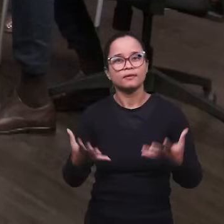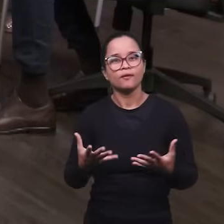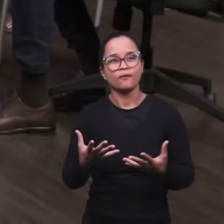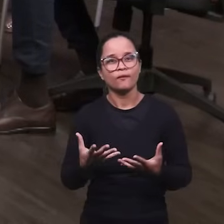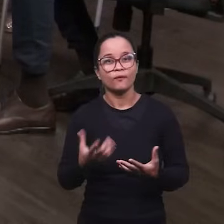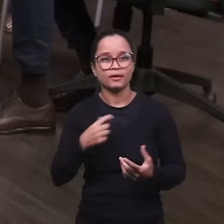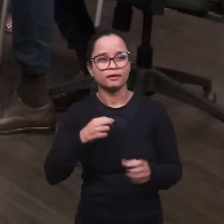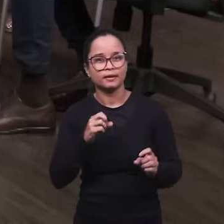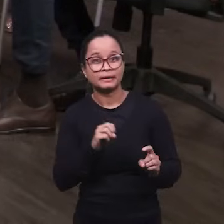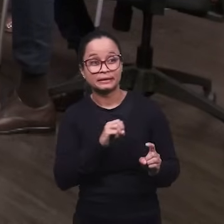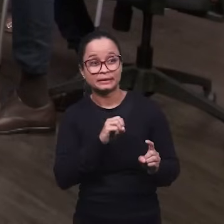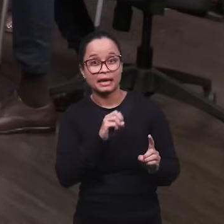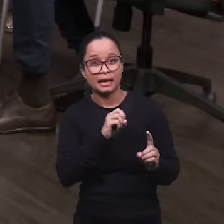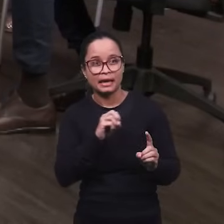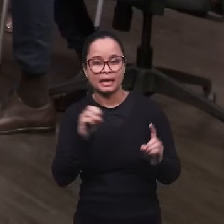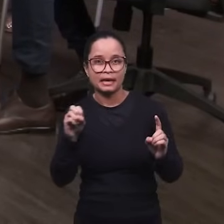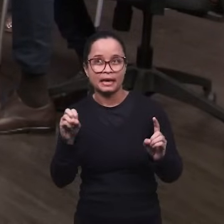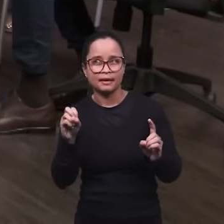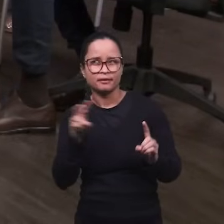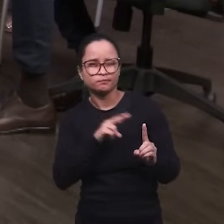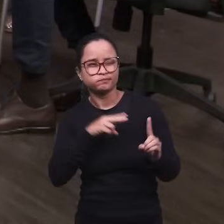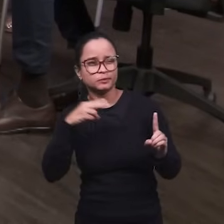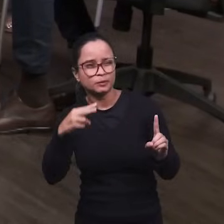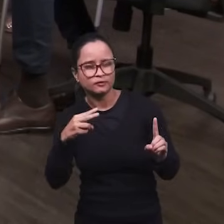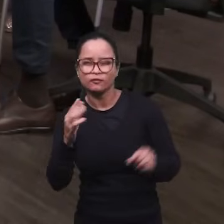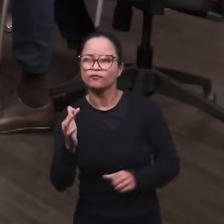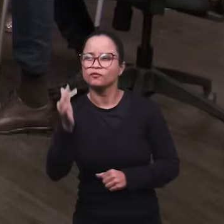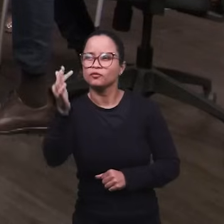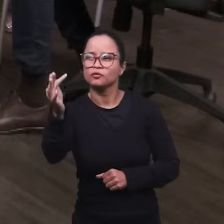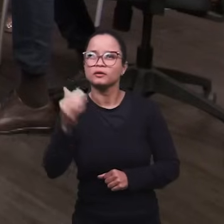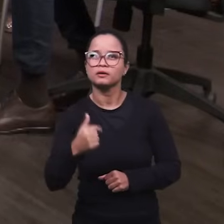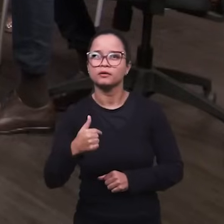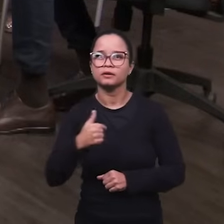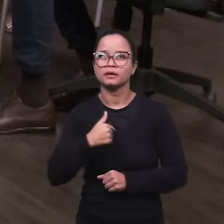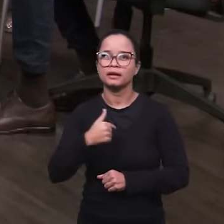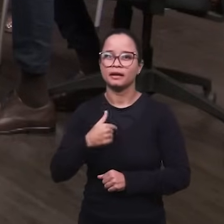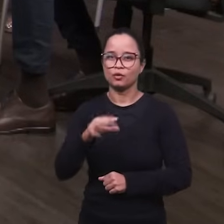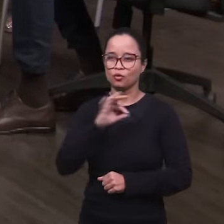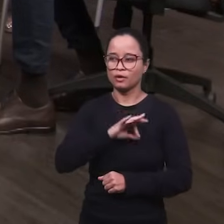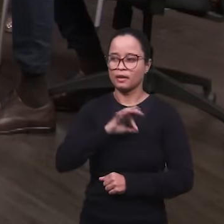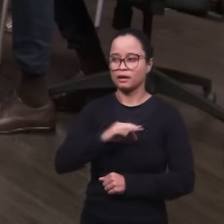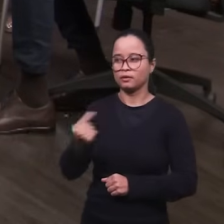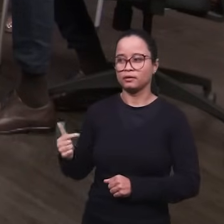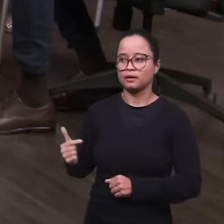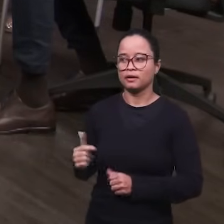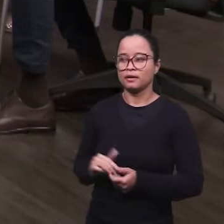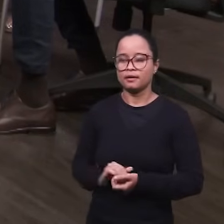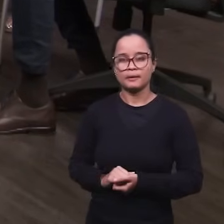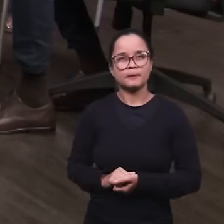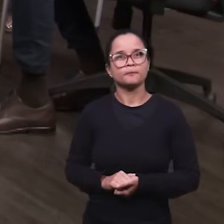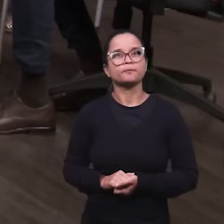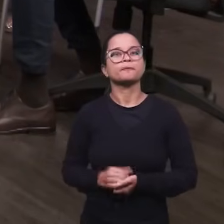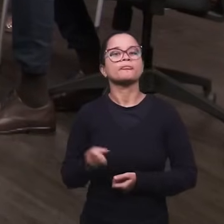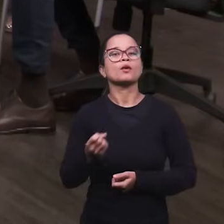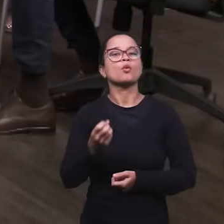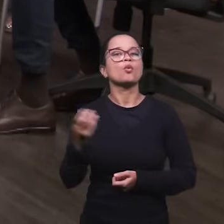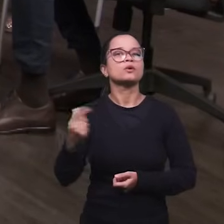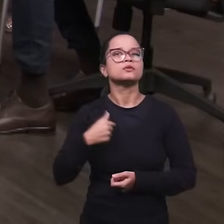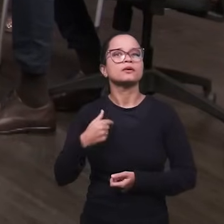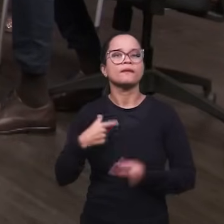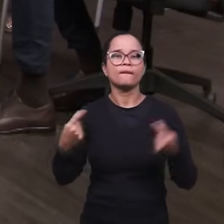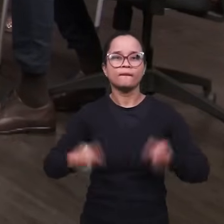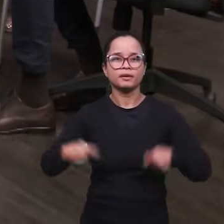essa perspectiva e que você projeta lá na frente, quando eu não tiver mais salário, quanto